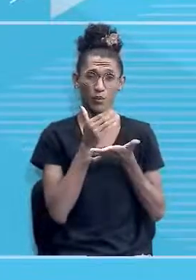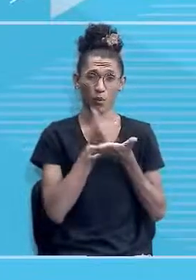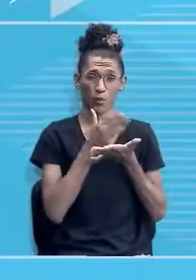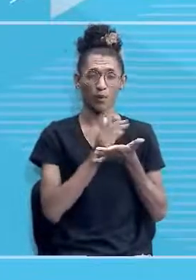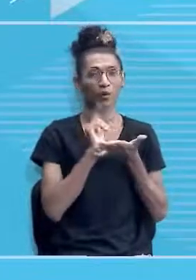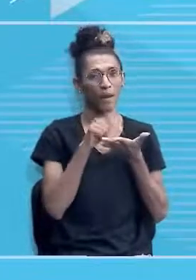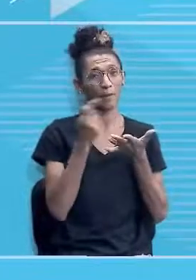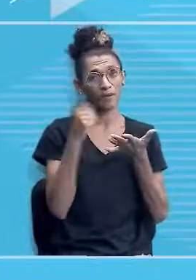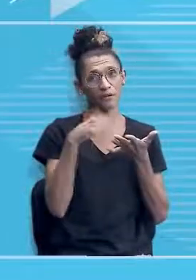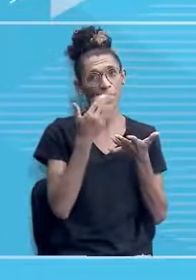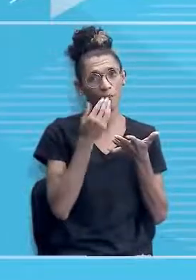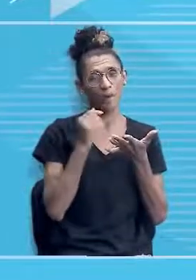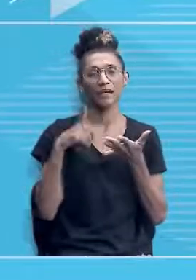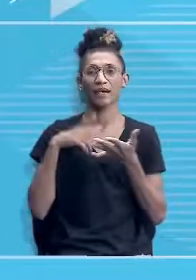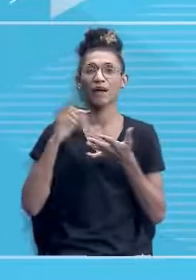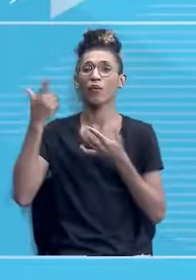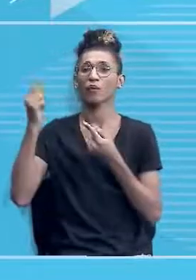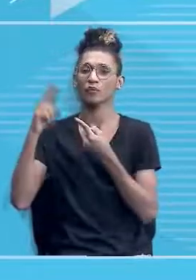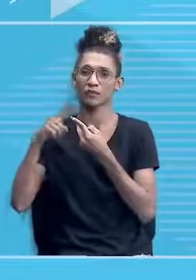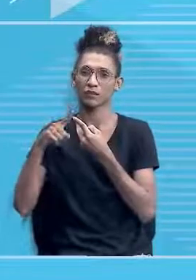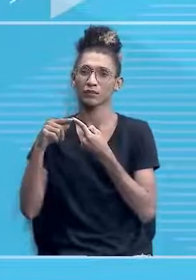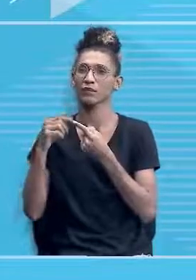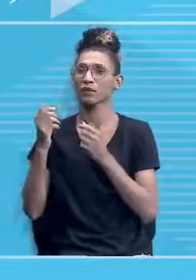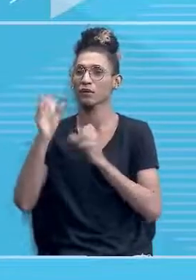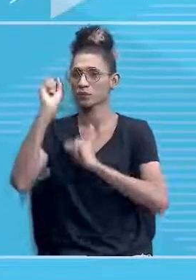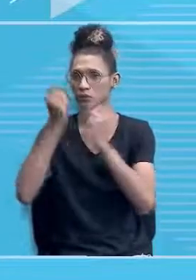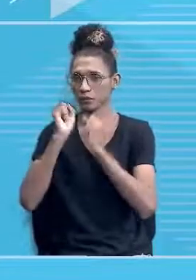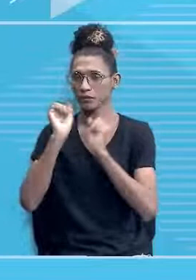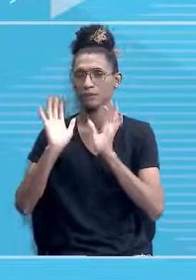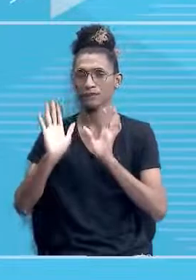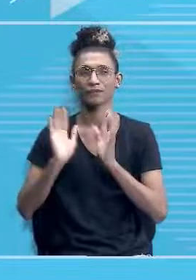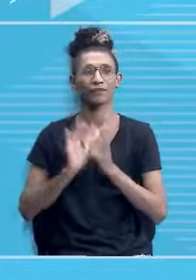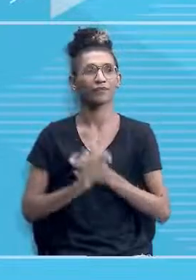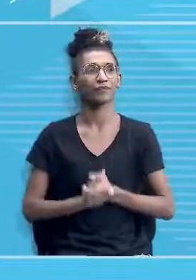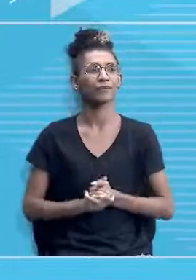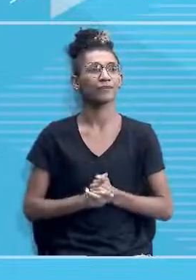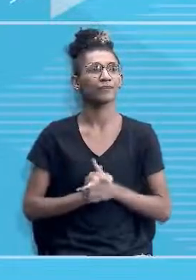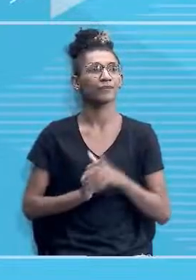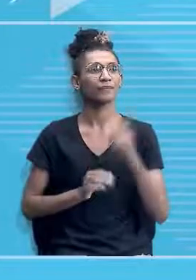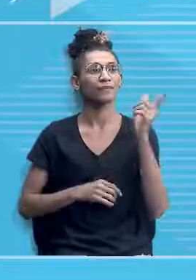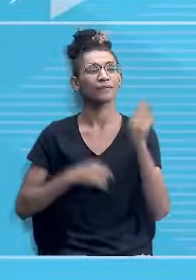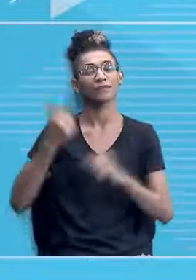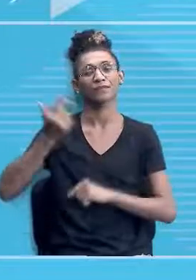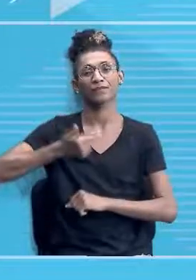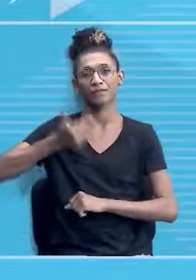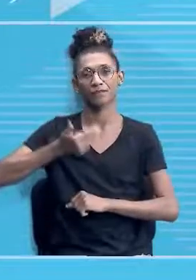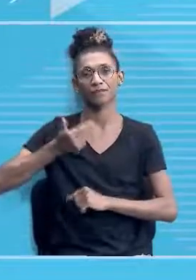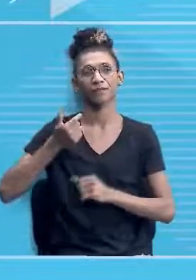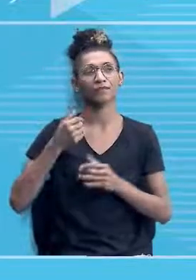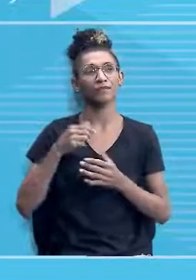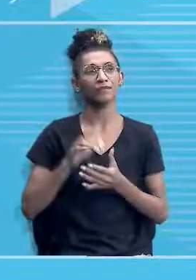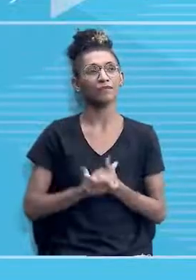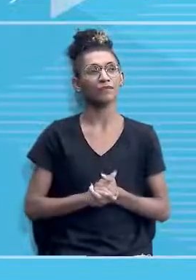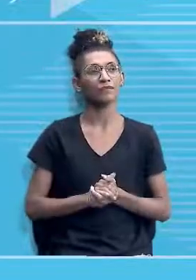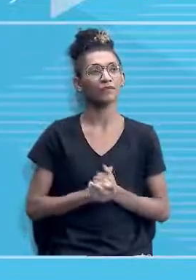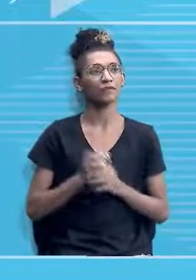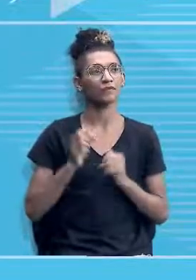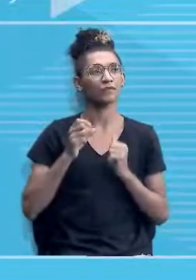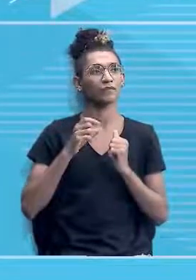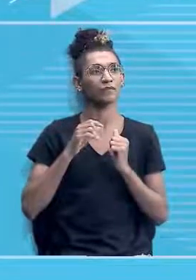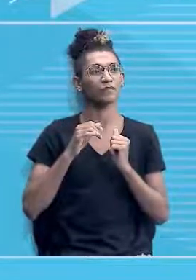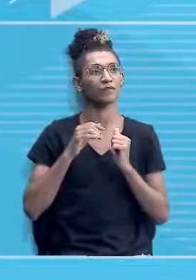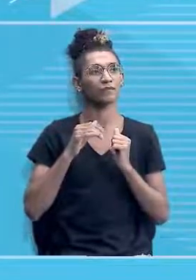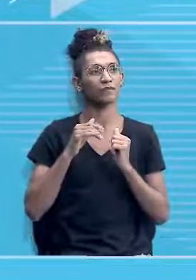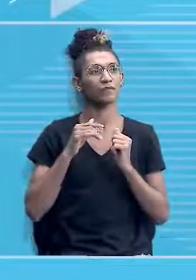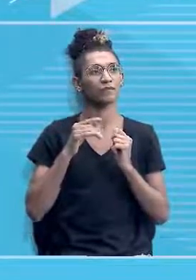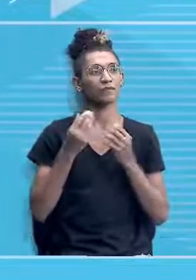aqui você tem uma mina secundária como são dois grupos fenil fica difenil mas a mina defende lâmina e Amina